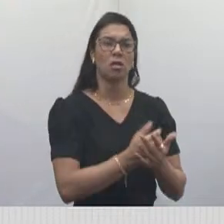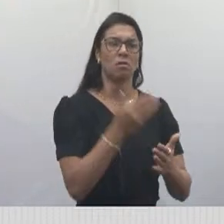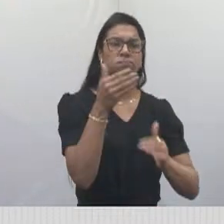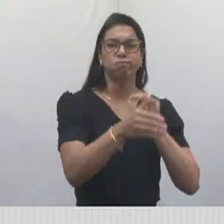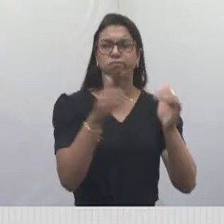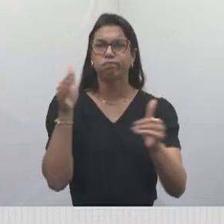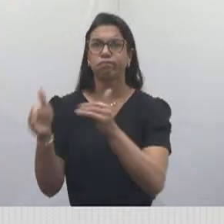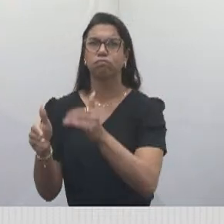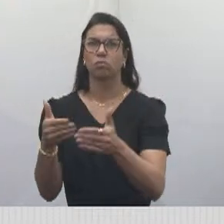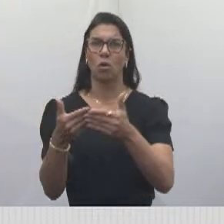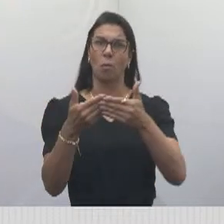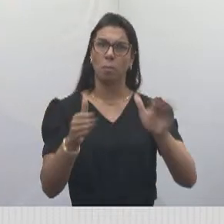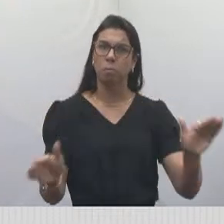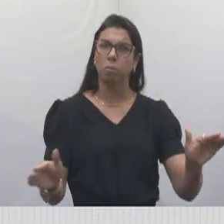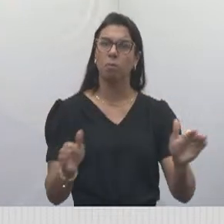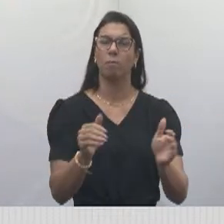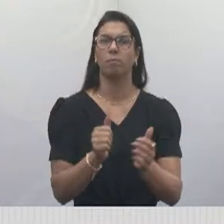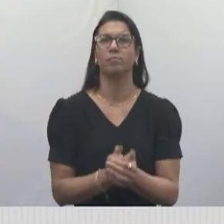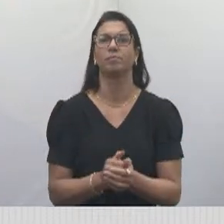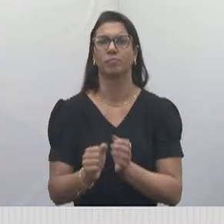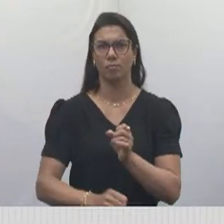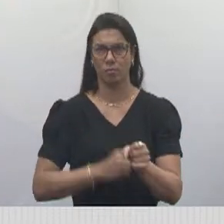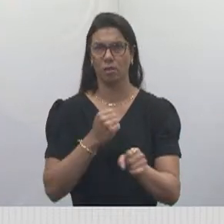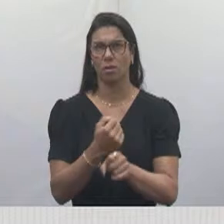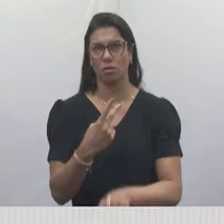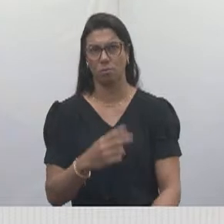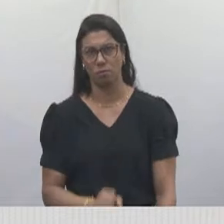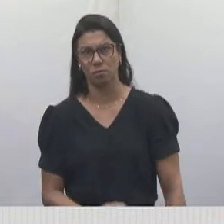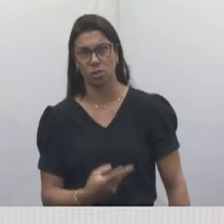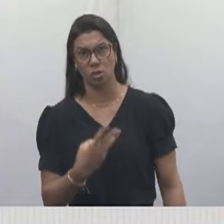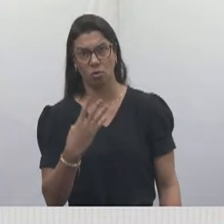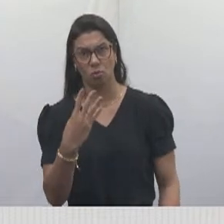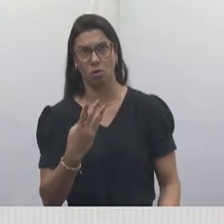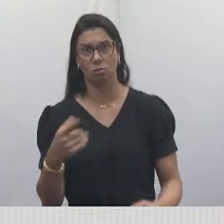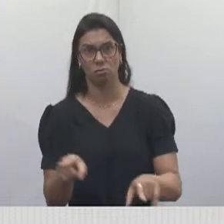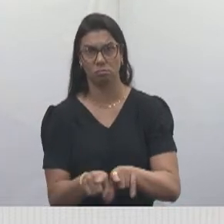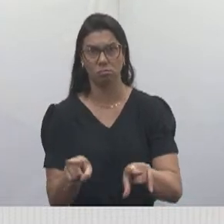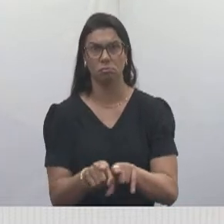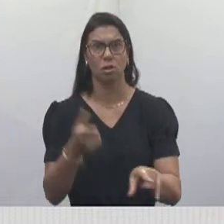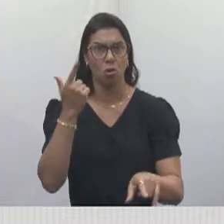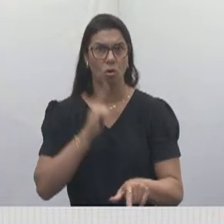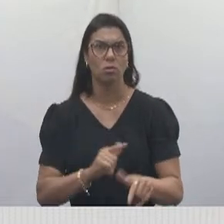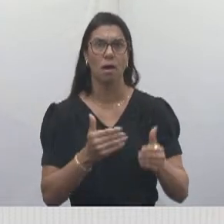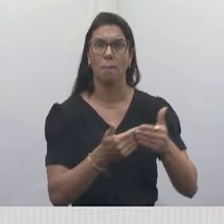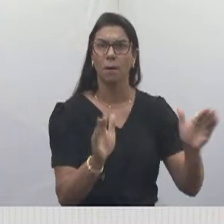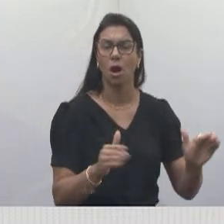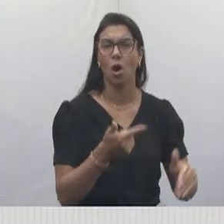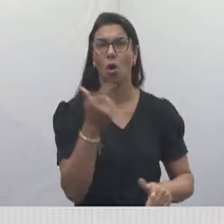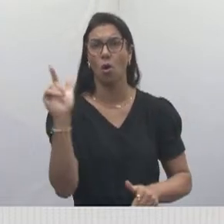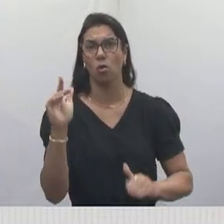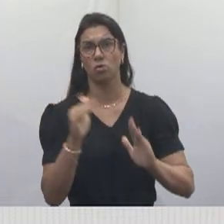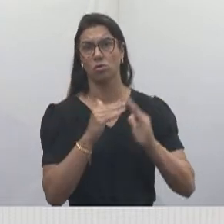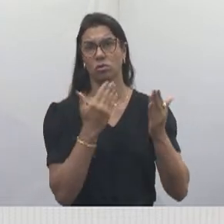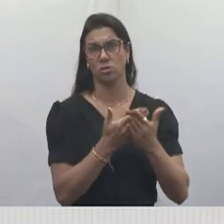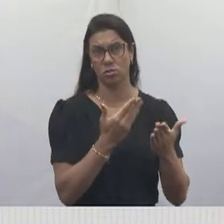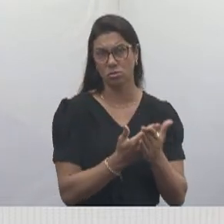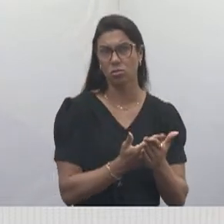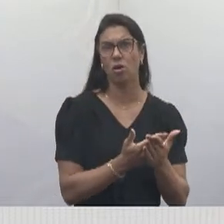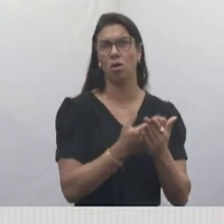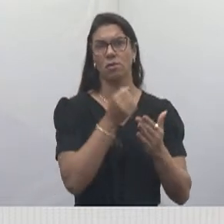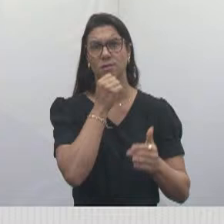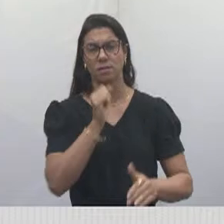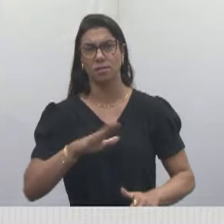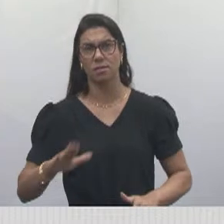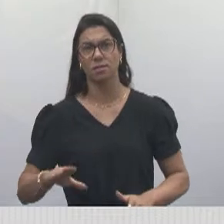Jardim Paraíso, e ainda este ano vamos entregar a segunda creche do Vila Branca e vamos deixar 2 projetos prontos para os próximos governos.